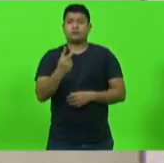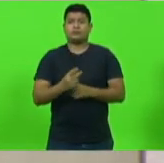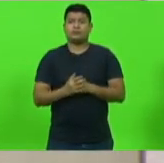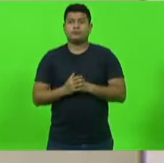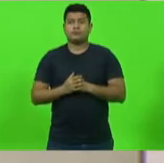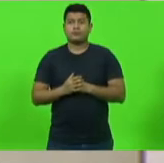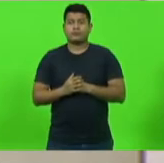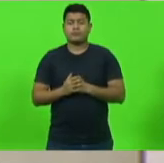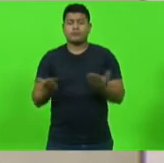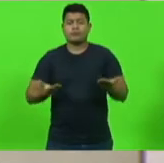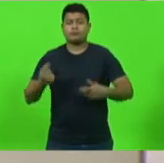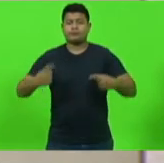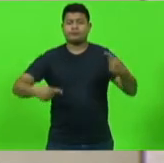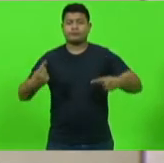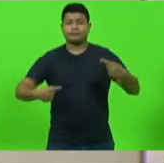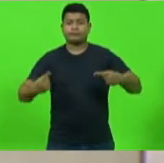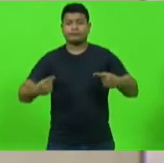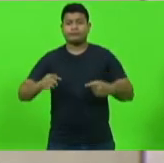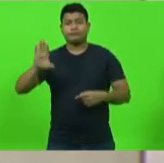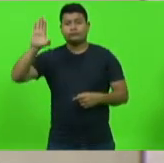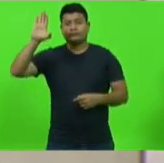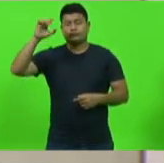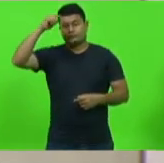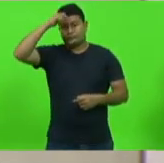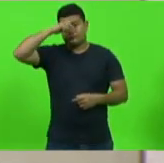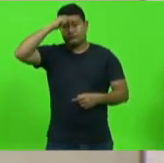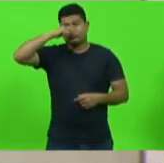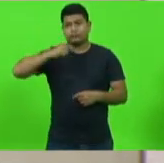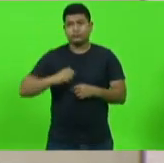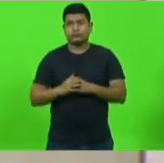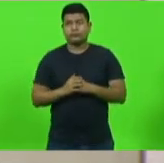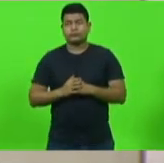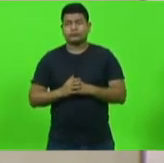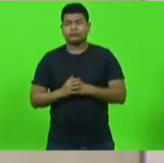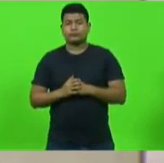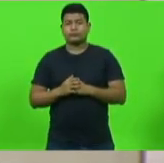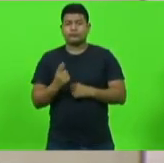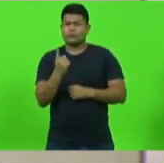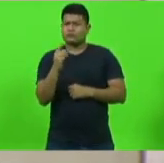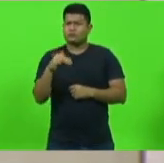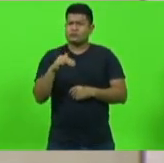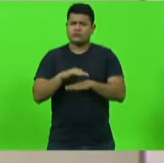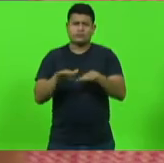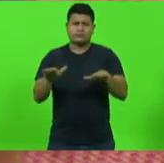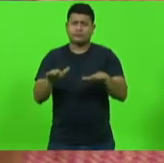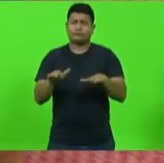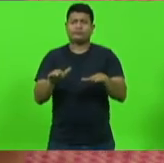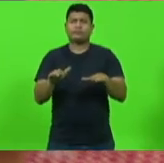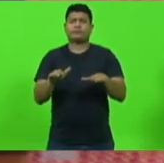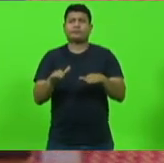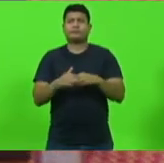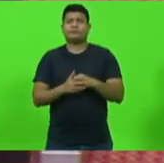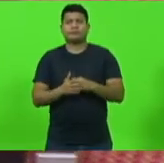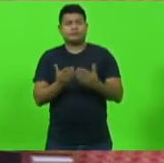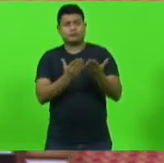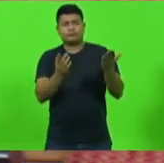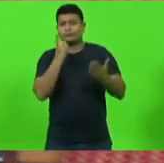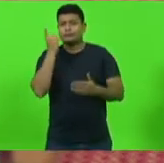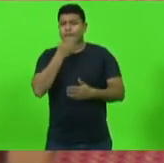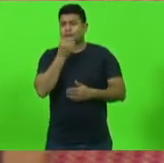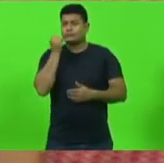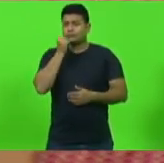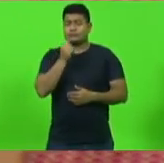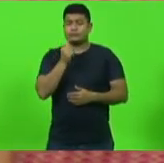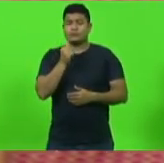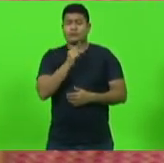Para discutir com a palavra o deputado Maurício Kudilark. Só um minuto, senhor presidente, senhores deputados, todos que